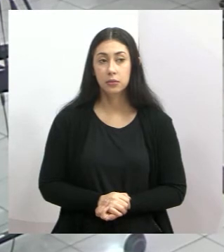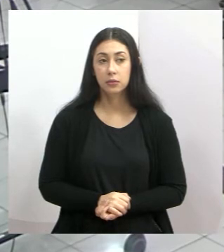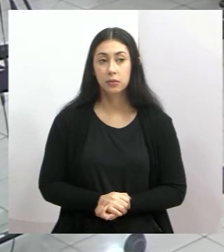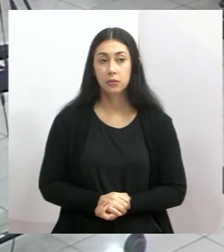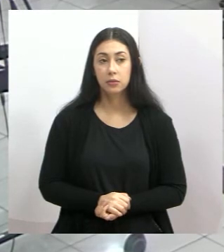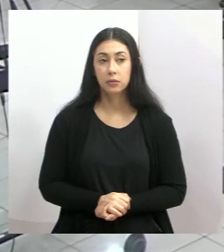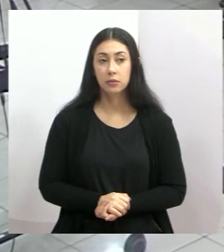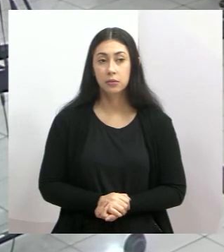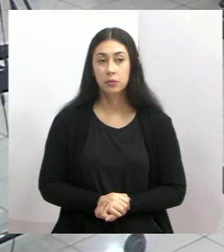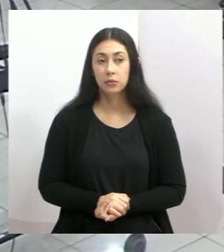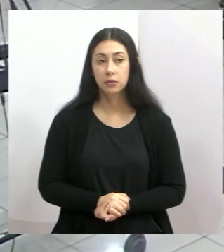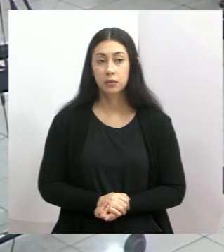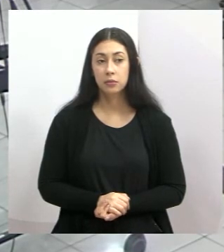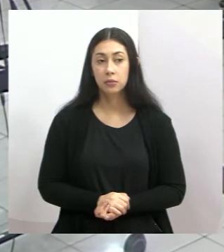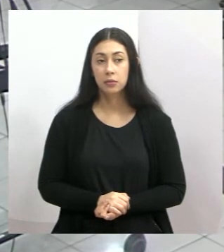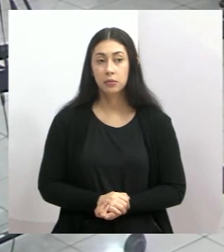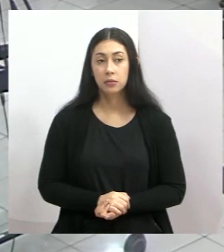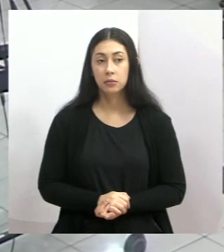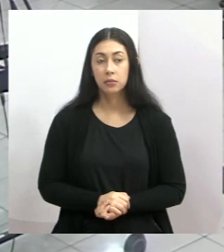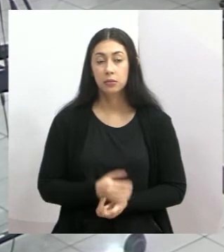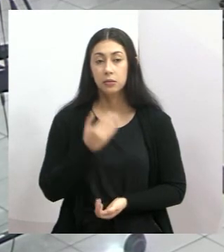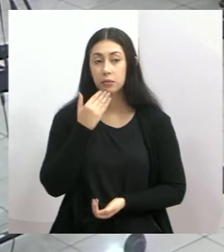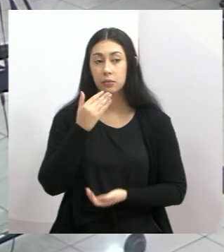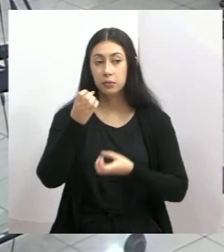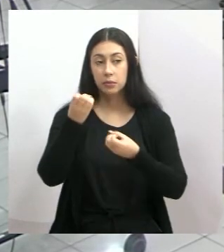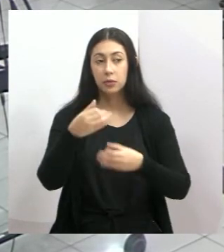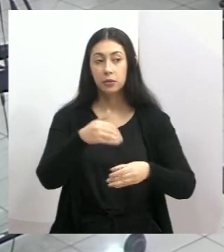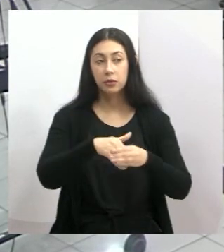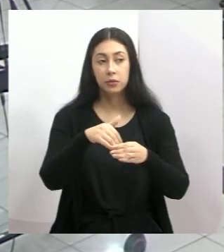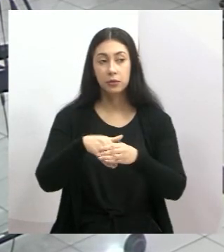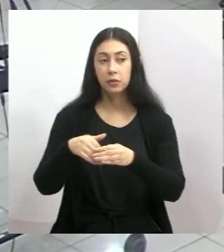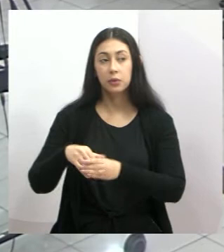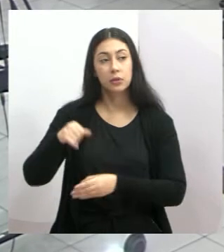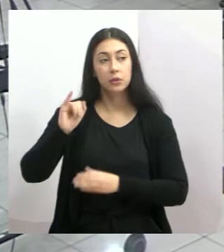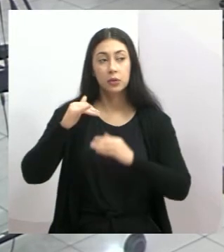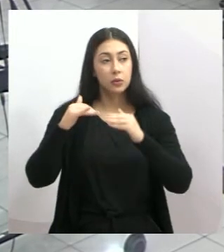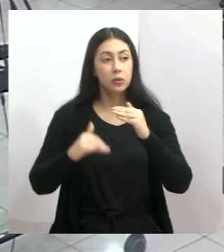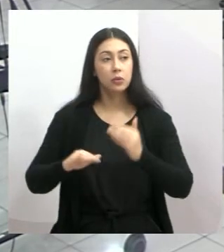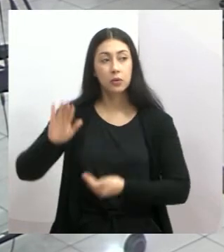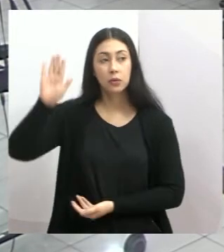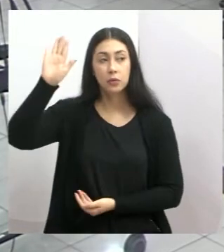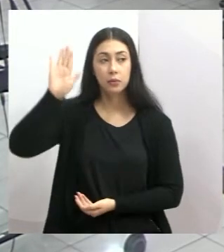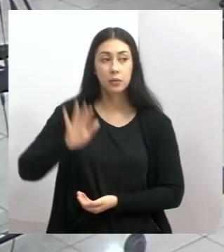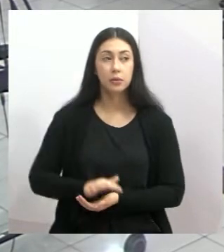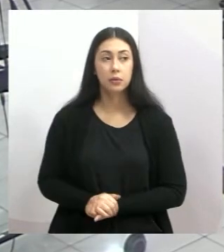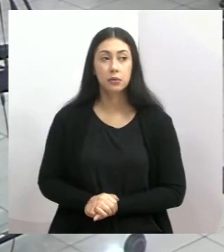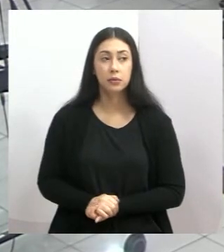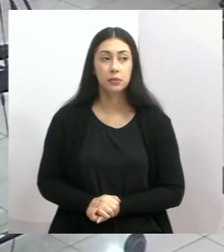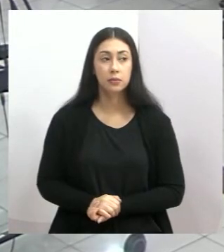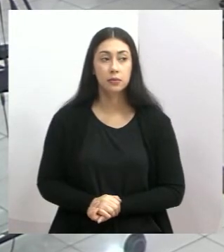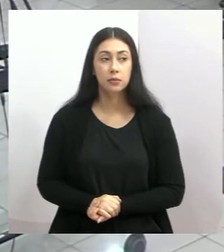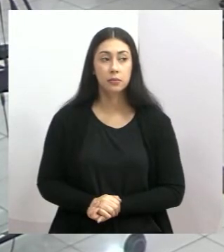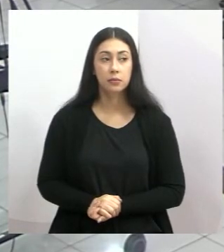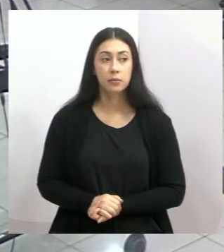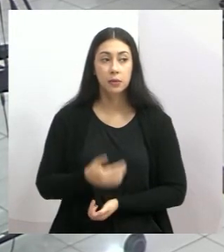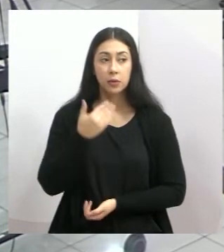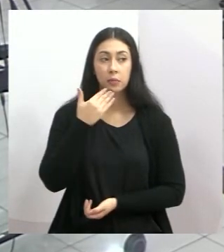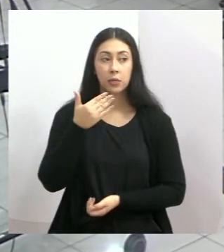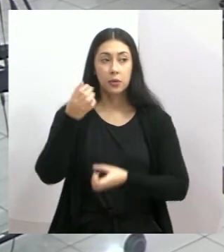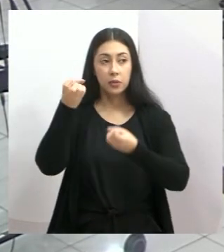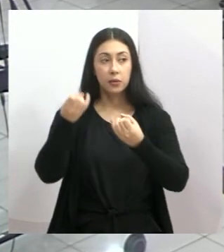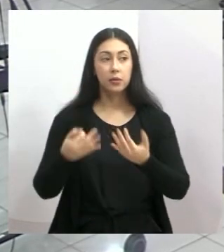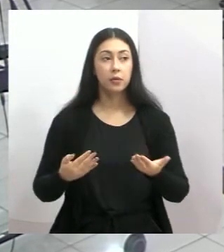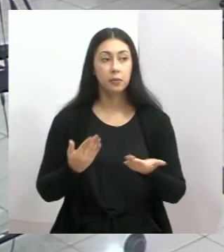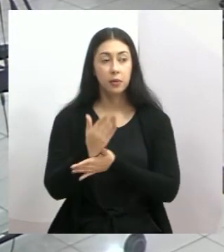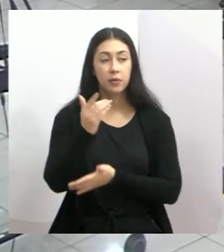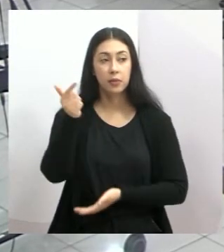o pedido informações tá em votação os contrários por favor se manifeste levantando os braços pedindo